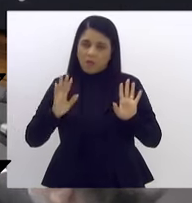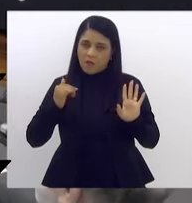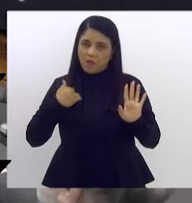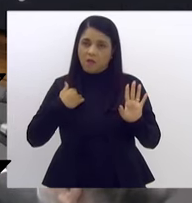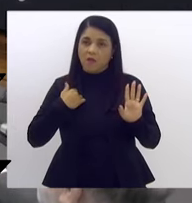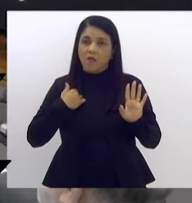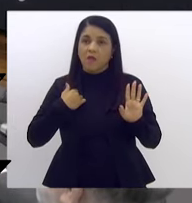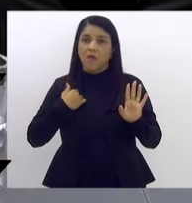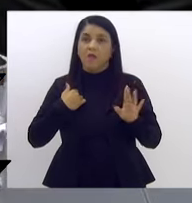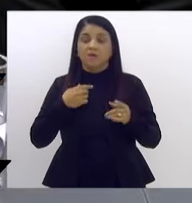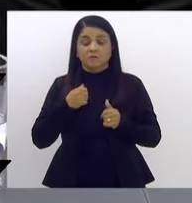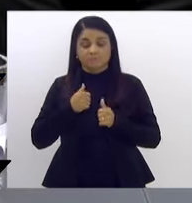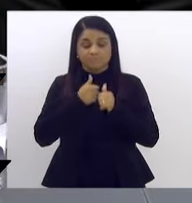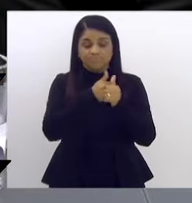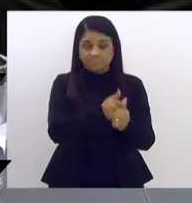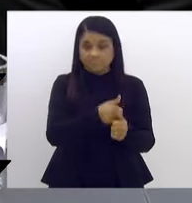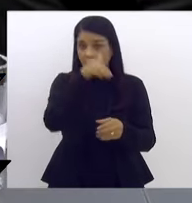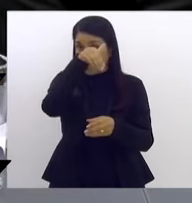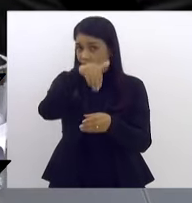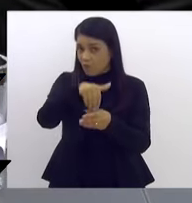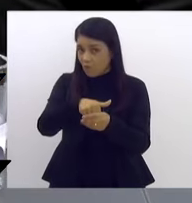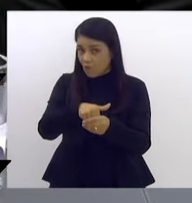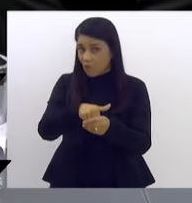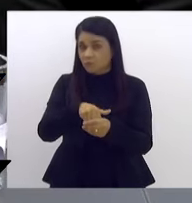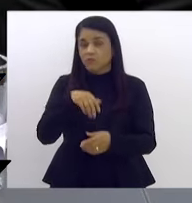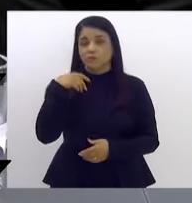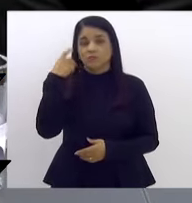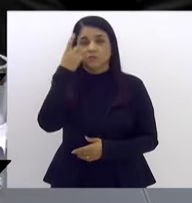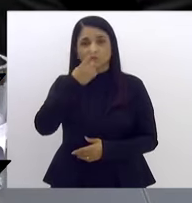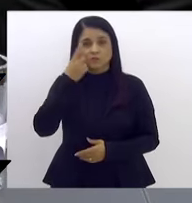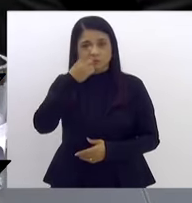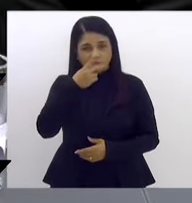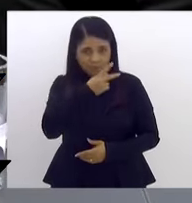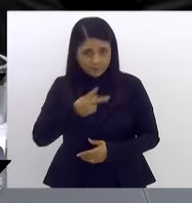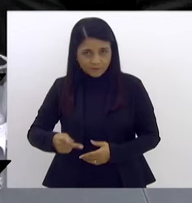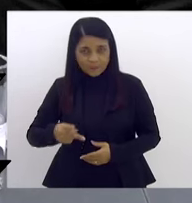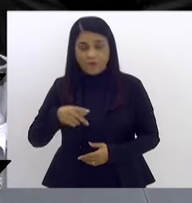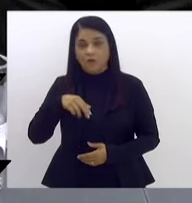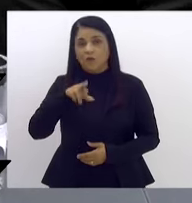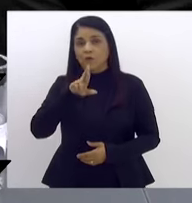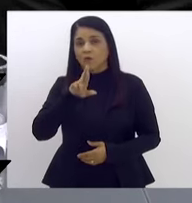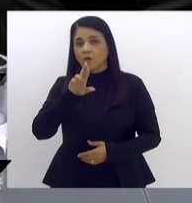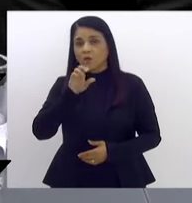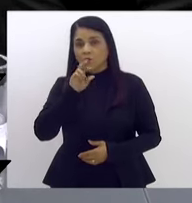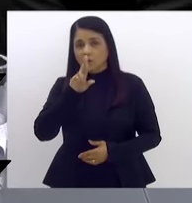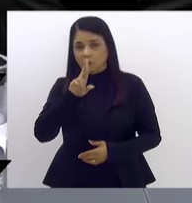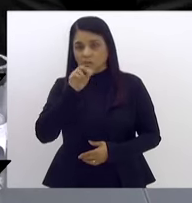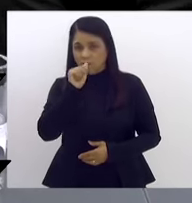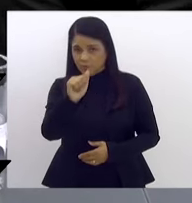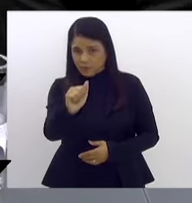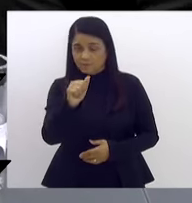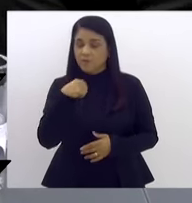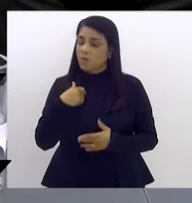Rodrigo amorm e queria abrir a divergência com deputado Dr Serginho